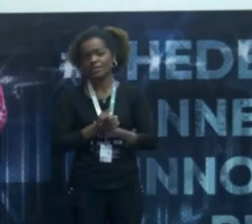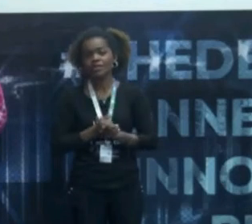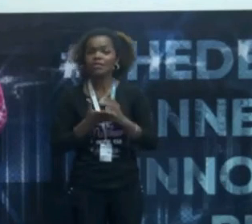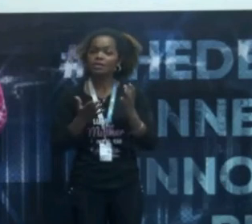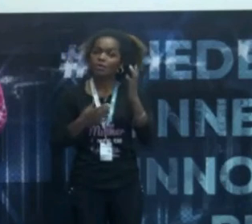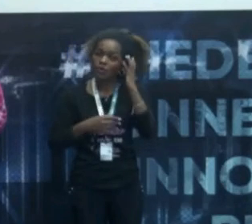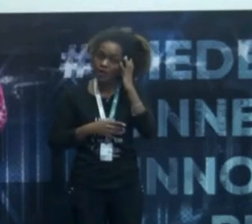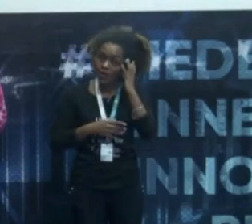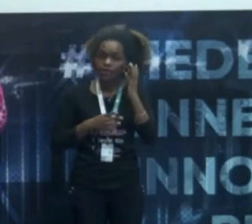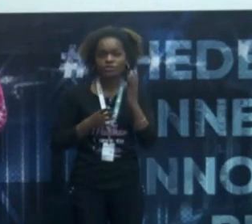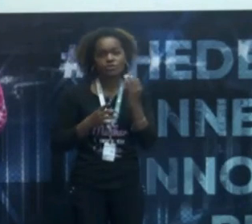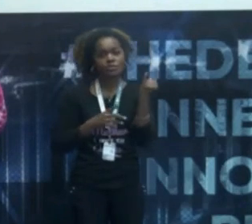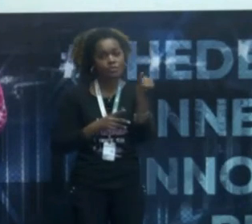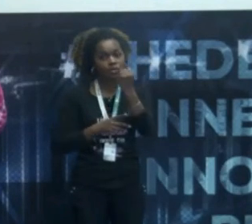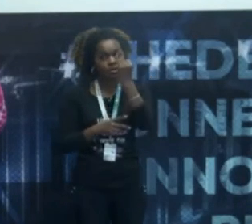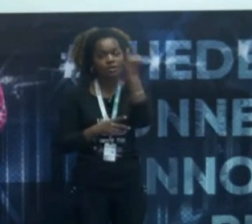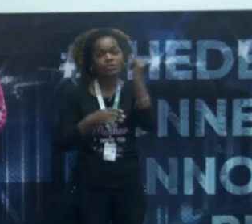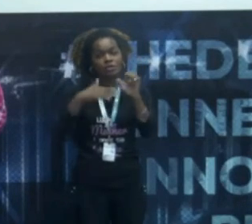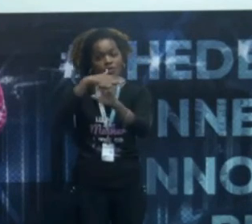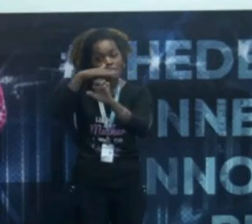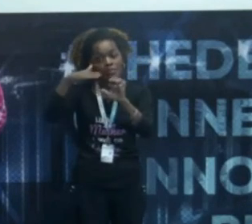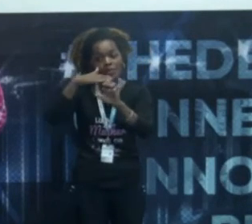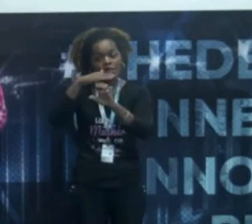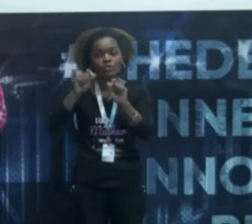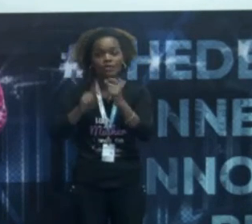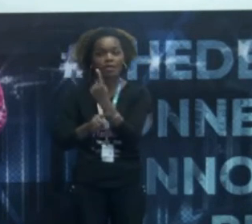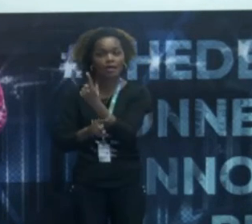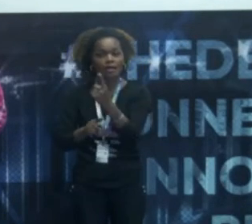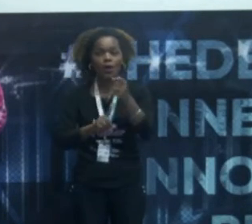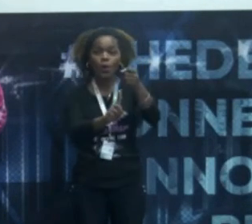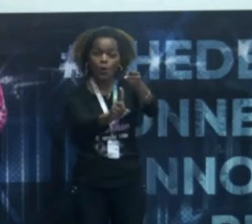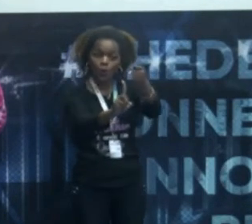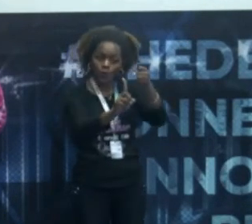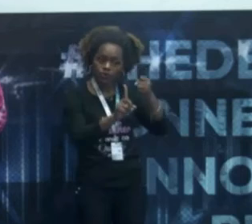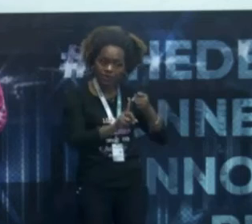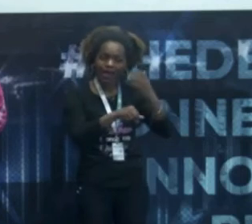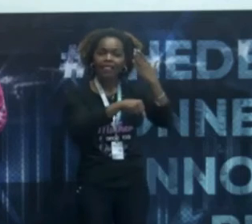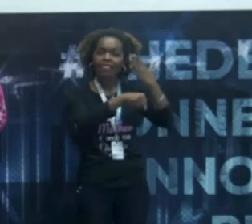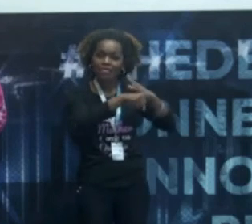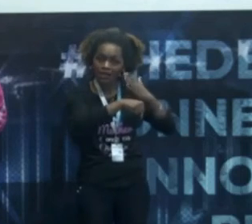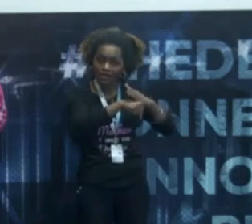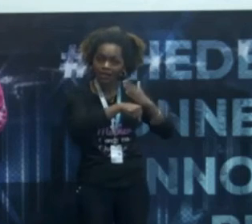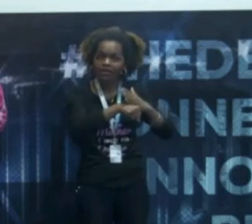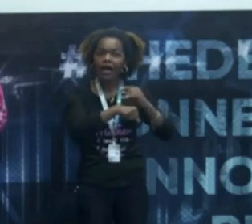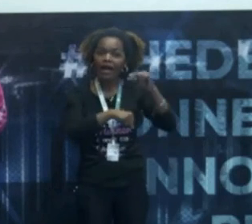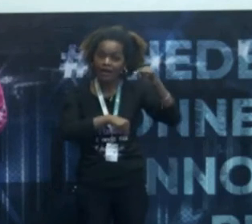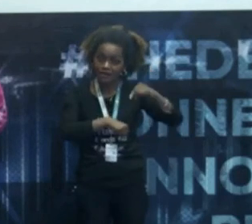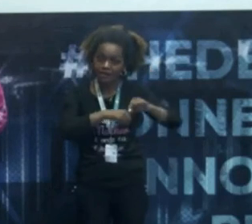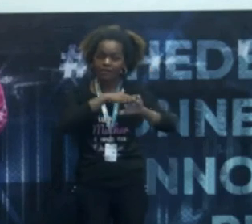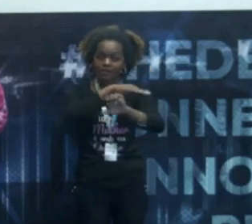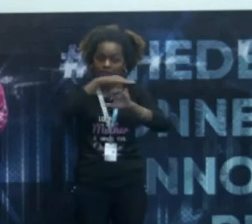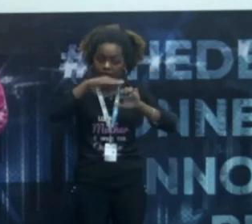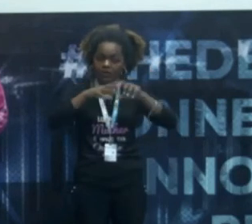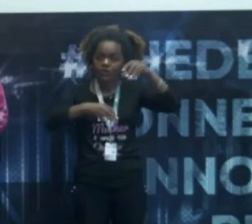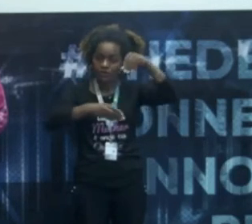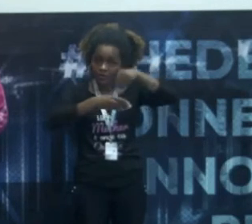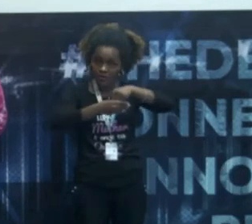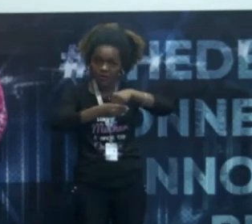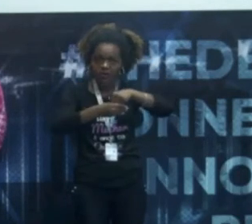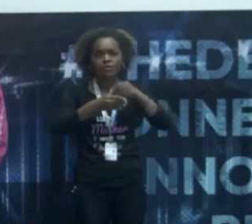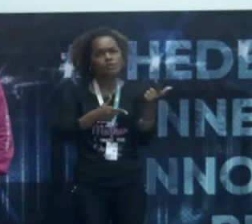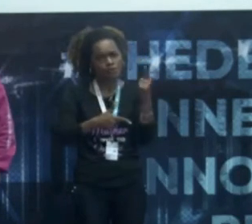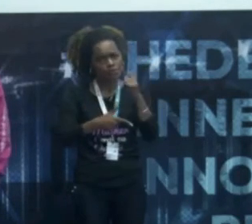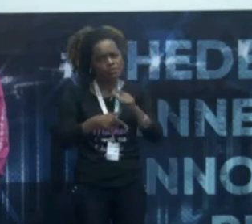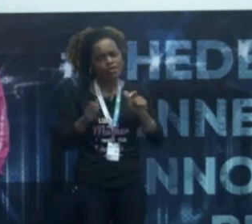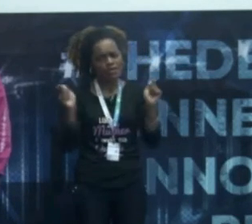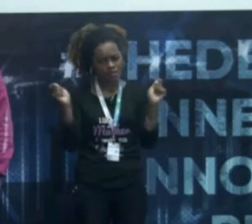que as empresas podem fazer é isso, assim, contrata e treina. A gente tem pessoas aqui dentro, né, dentro das empresas que conseguem fazer isso e